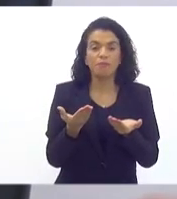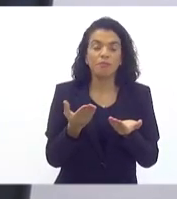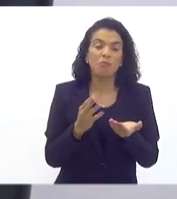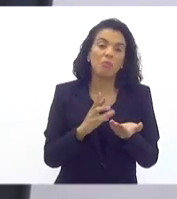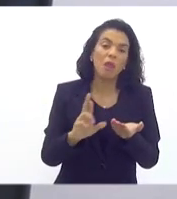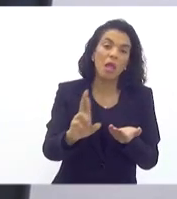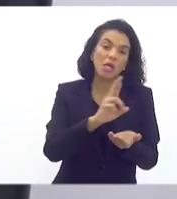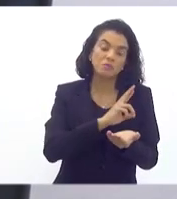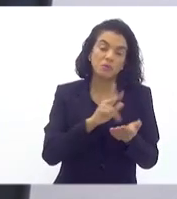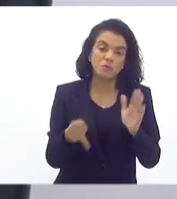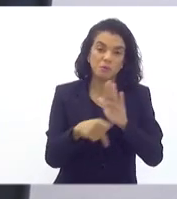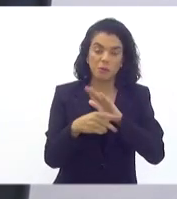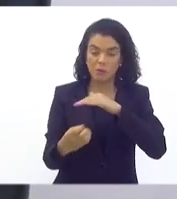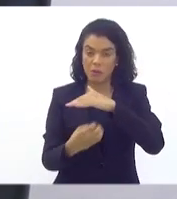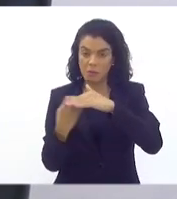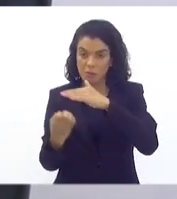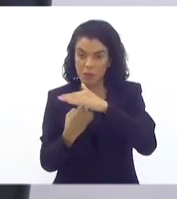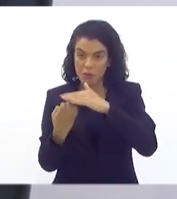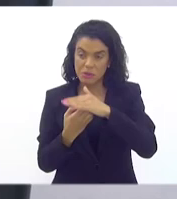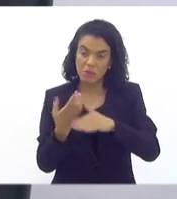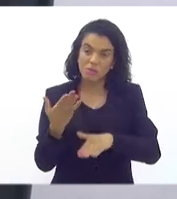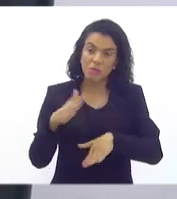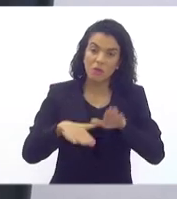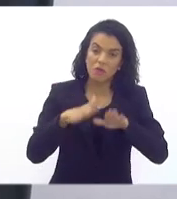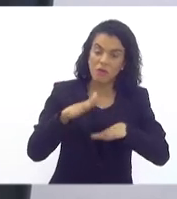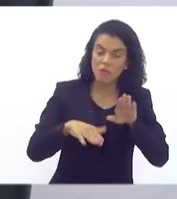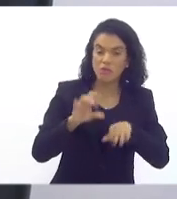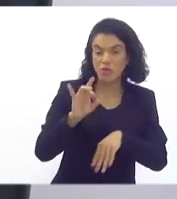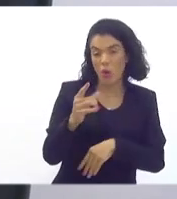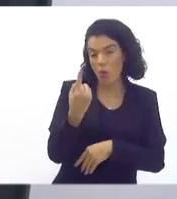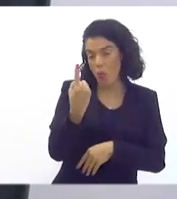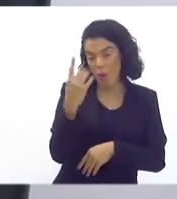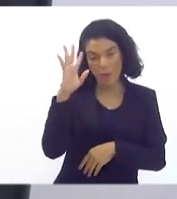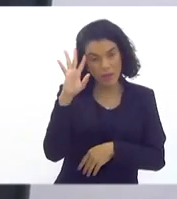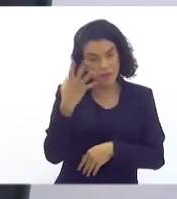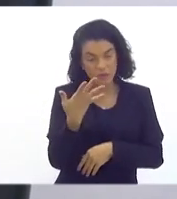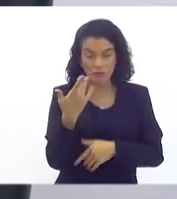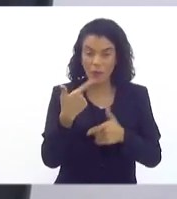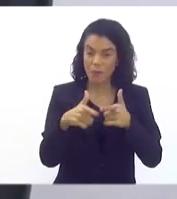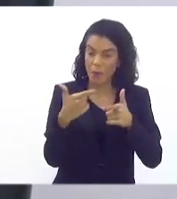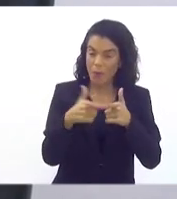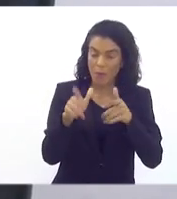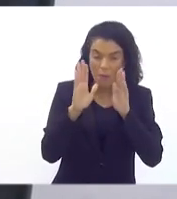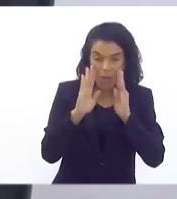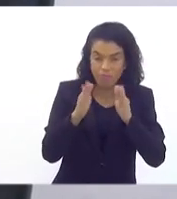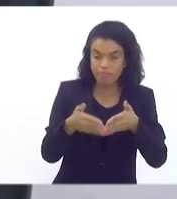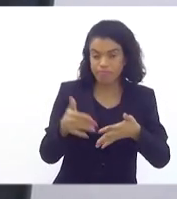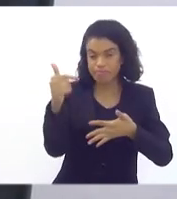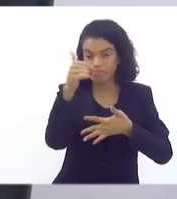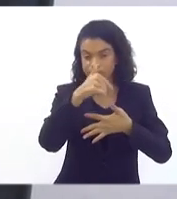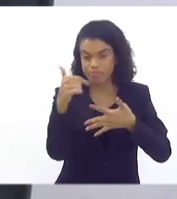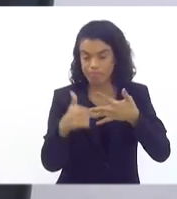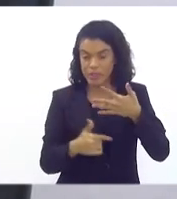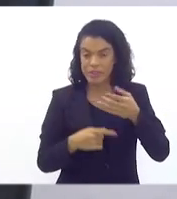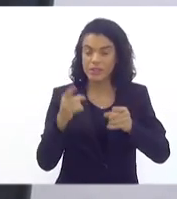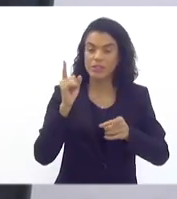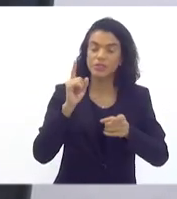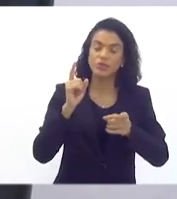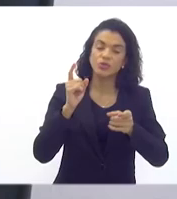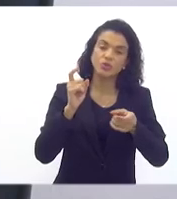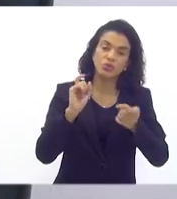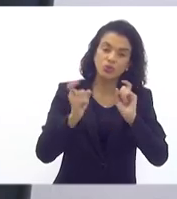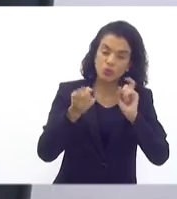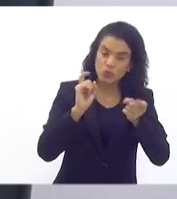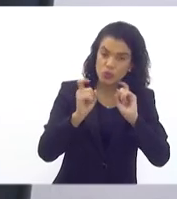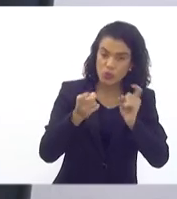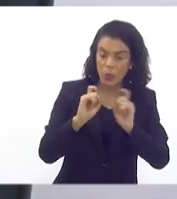por parte da empresa talvez não seja só uma audiência necessária para esgotar um tema tão central das nossas discussões aqui na CPI